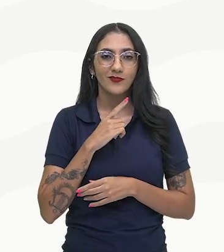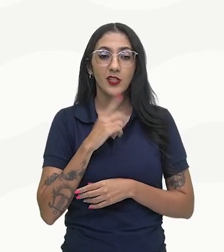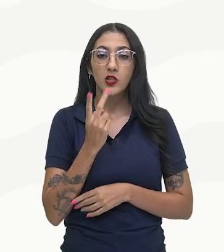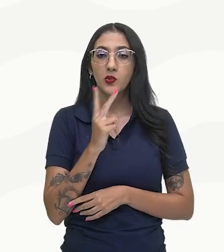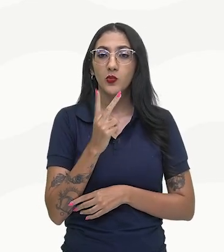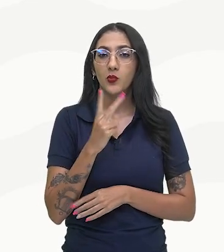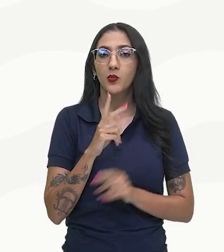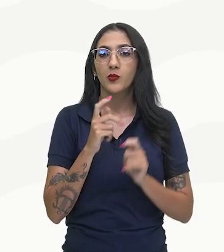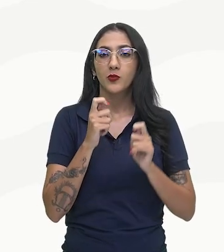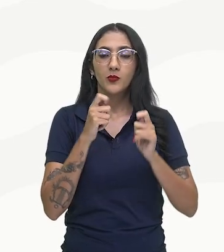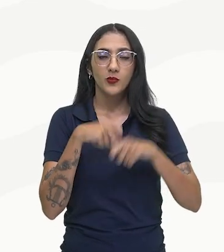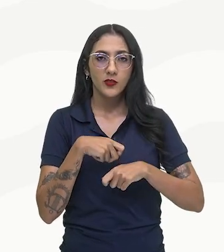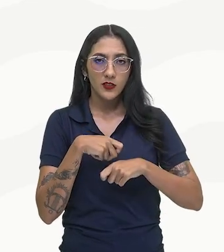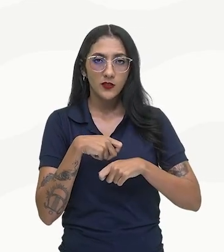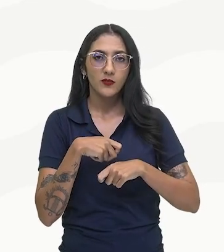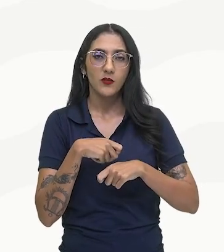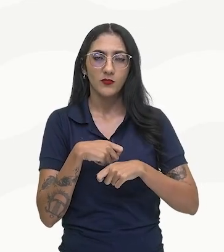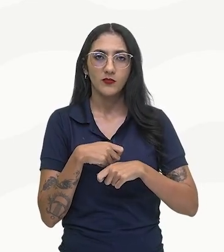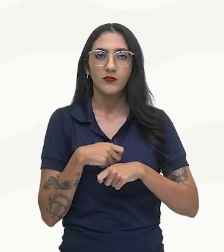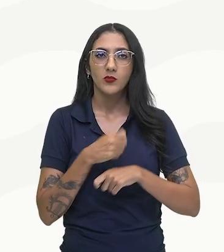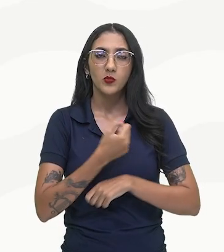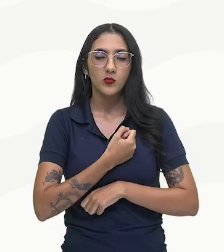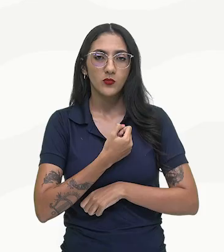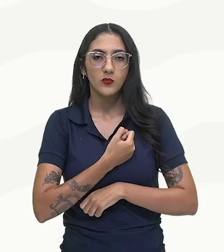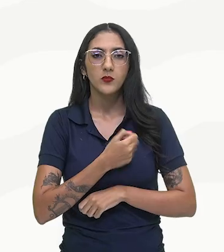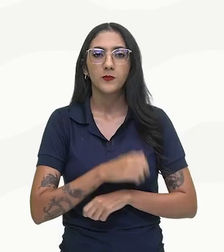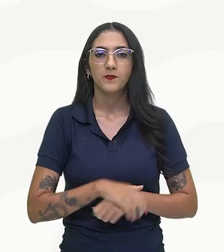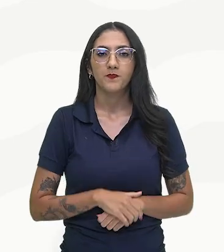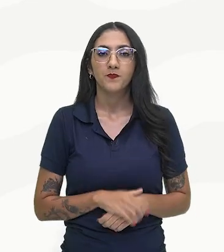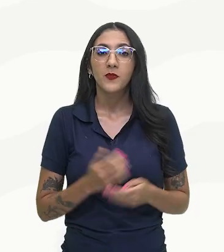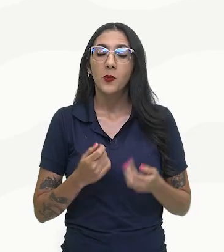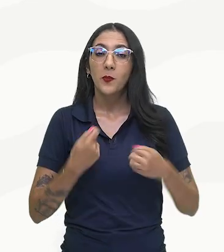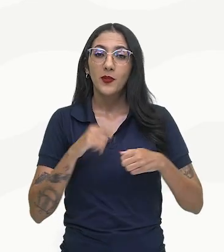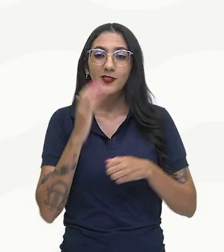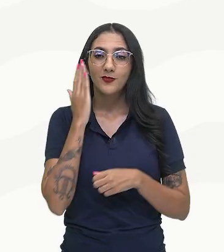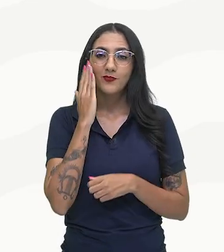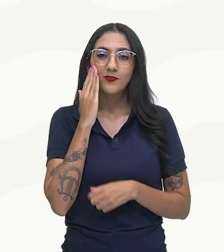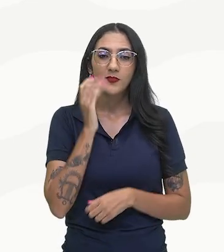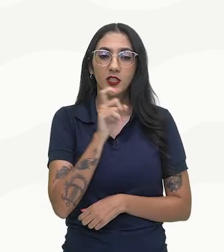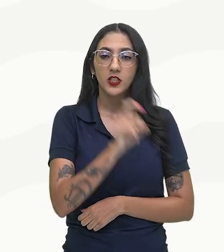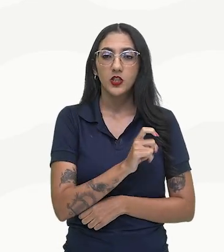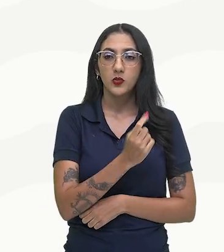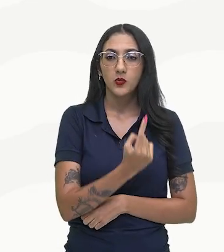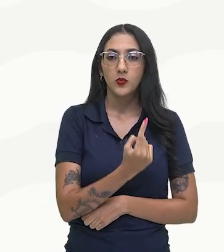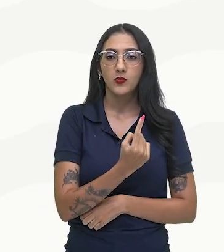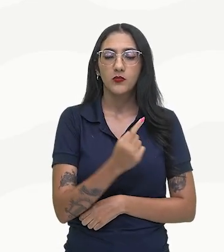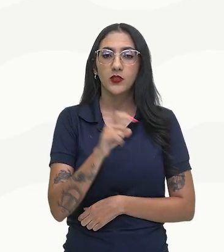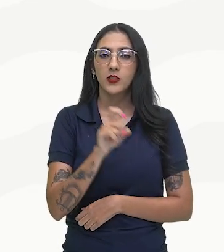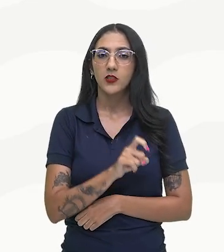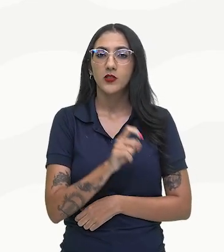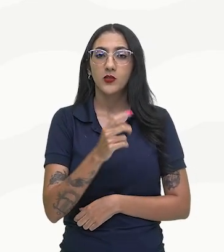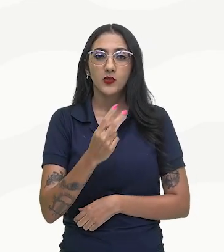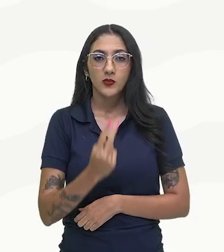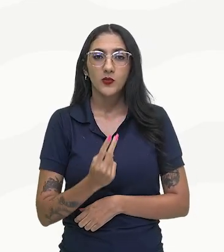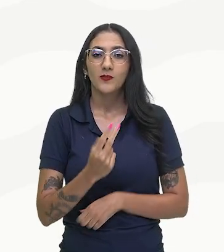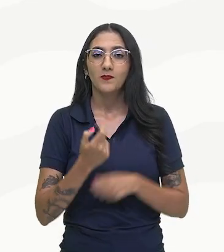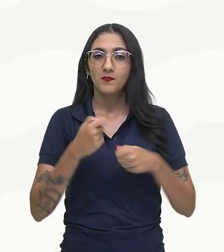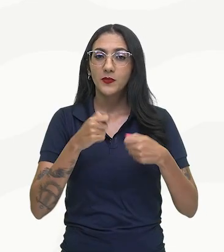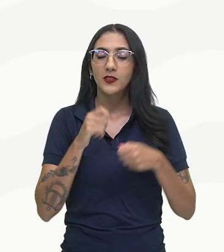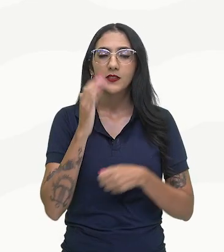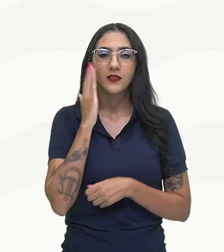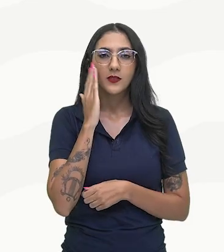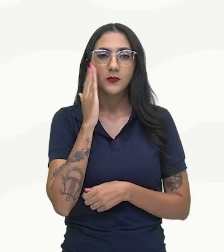dois valores reais e distintos. Então, a gente vai precisar calcular o x1 e x2, ou x'